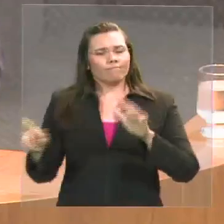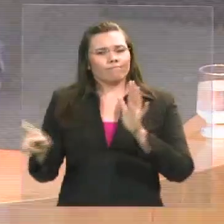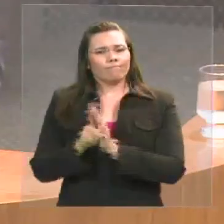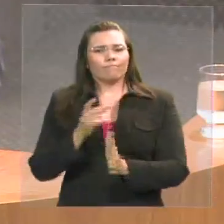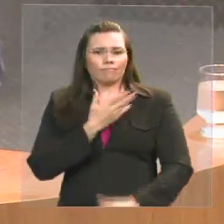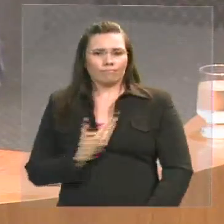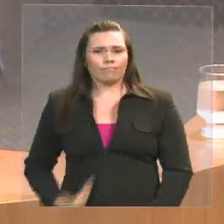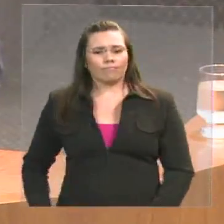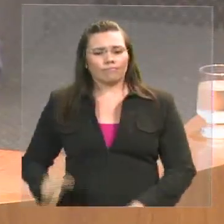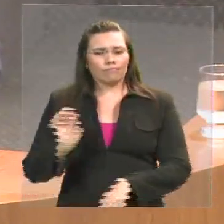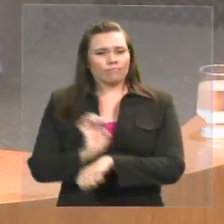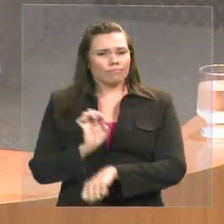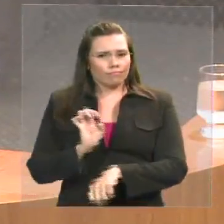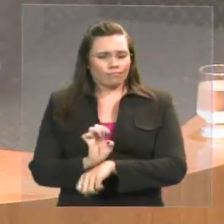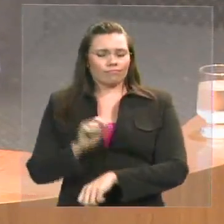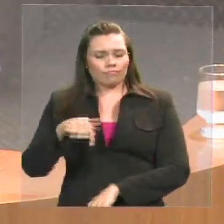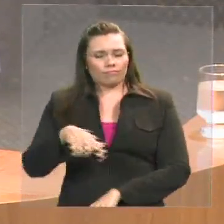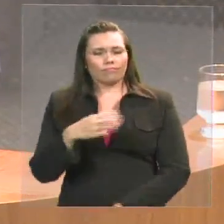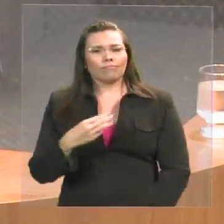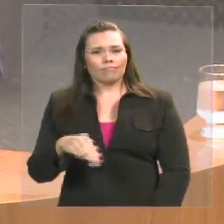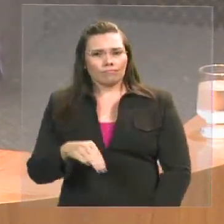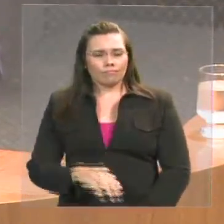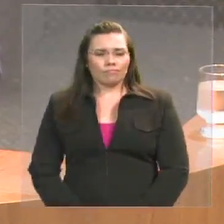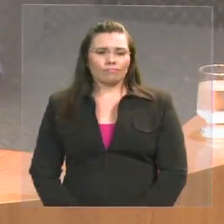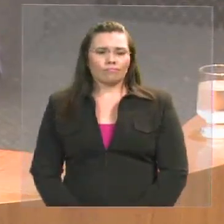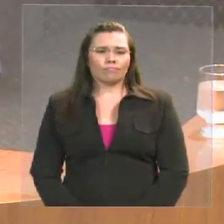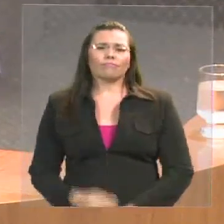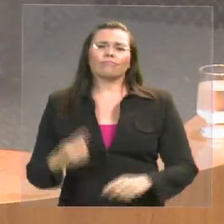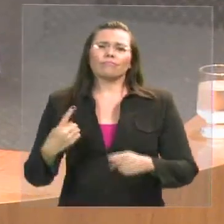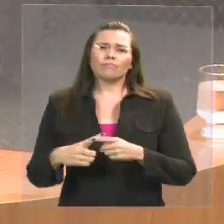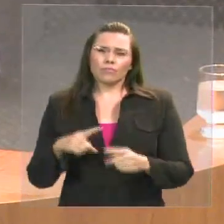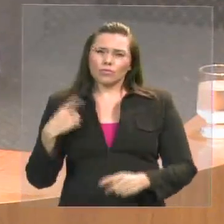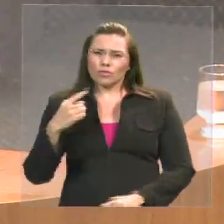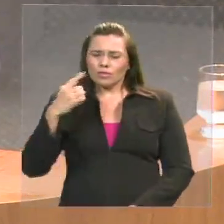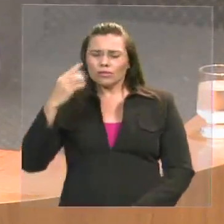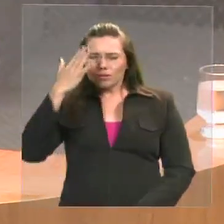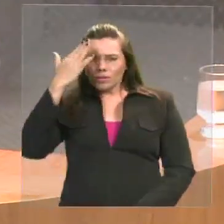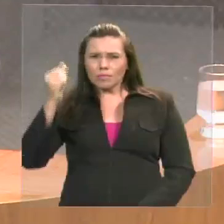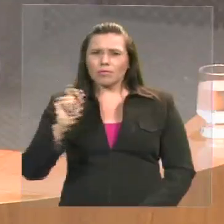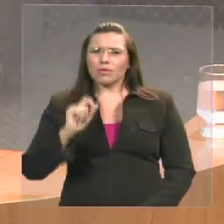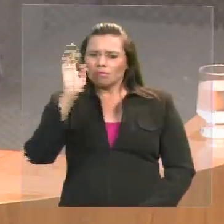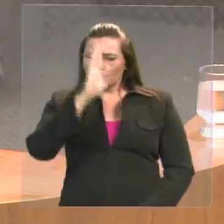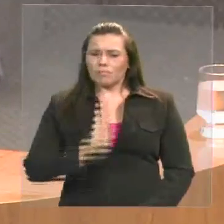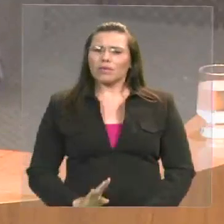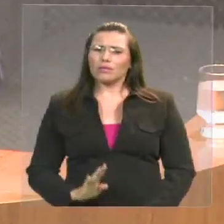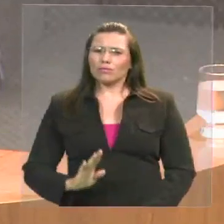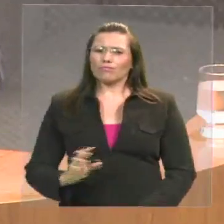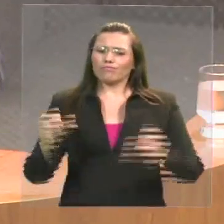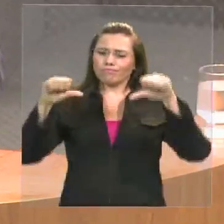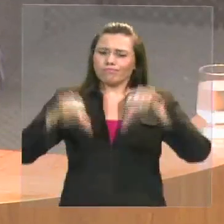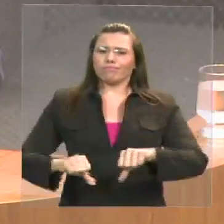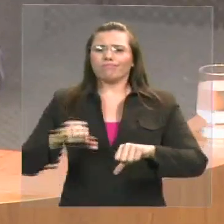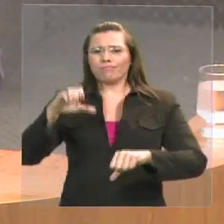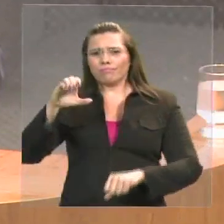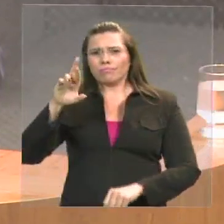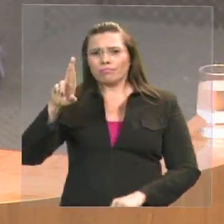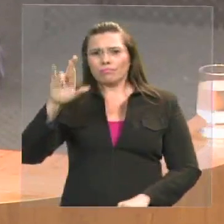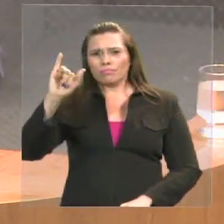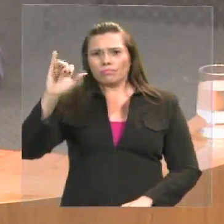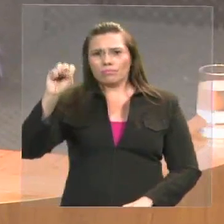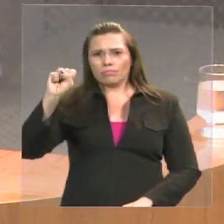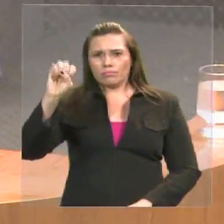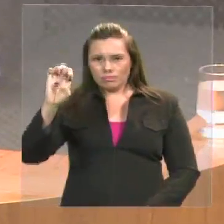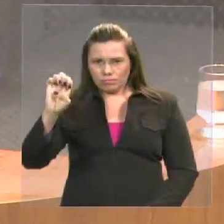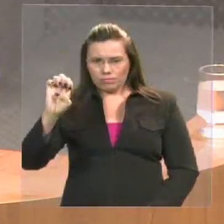vai na boa contramão, que deve ser a mão realmente que devemos seguir